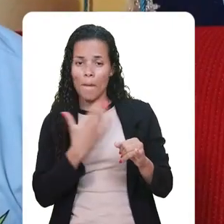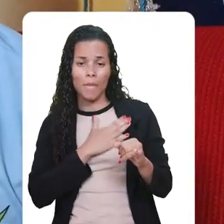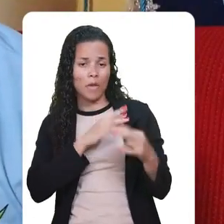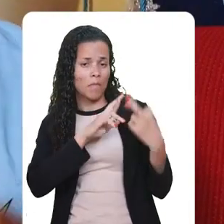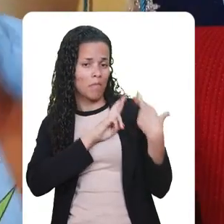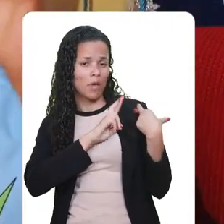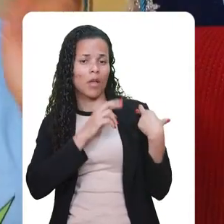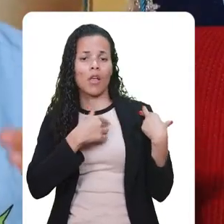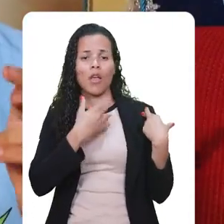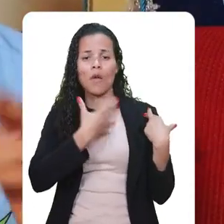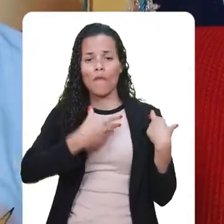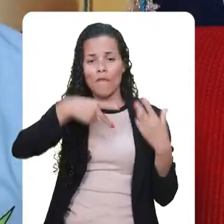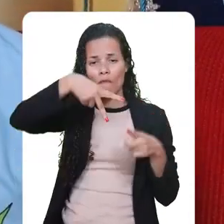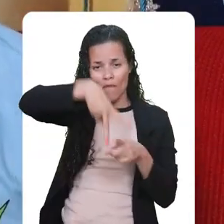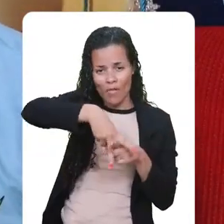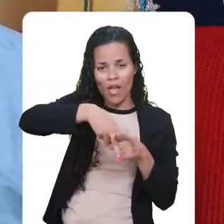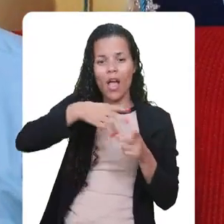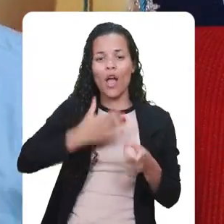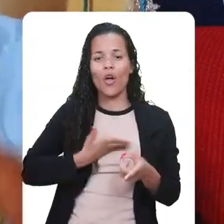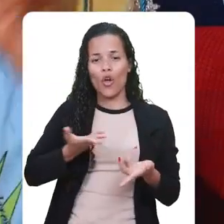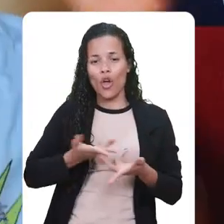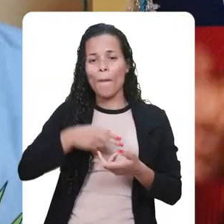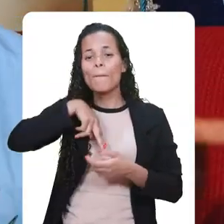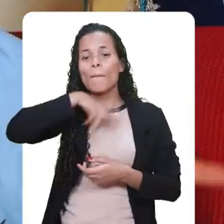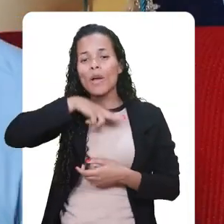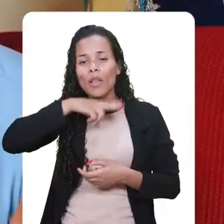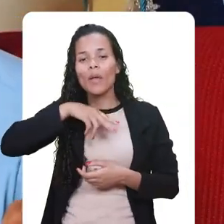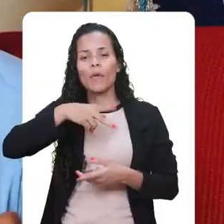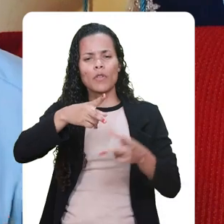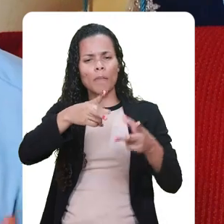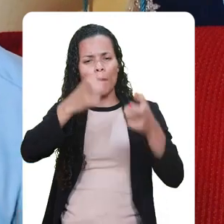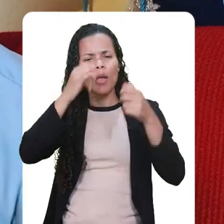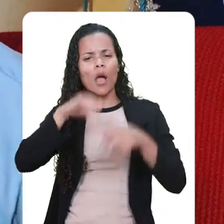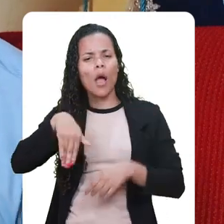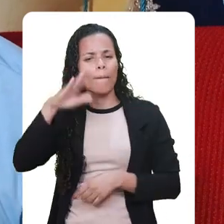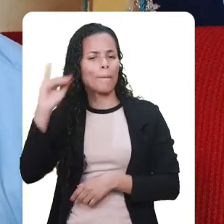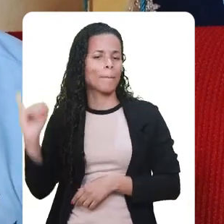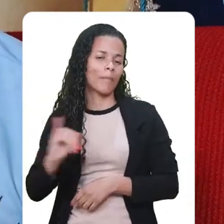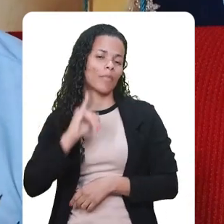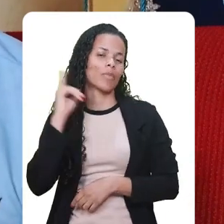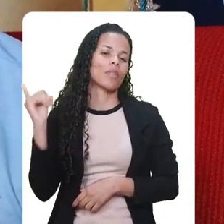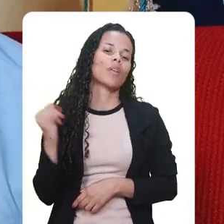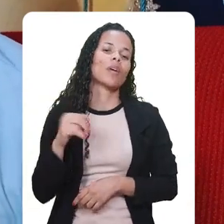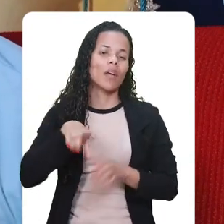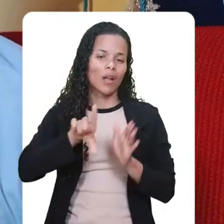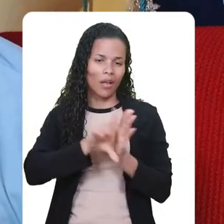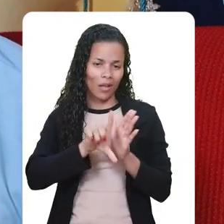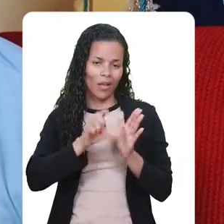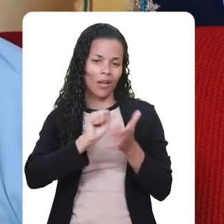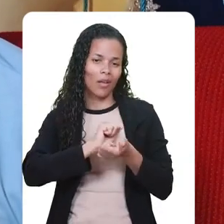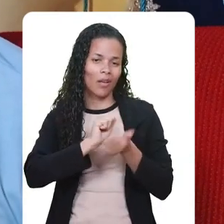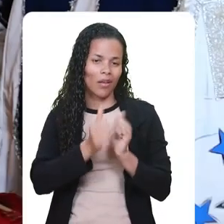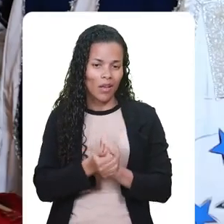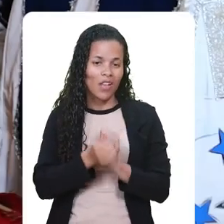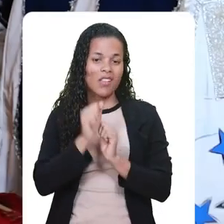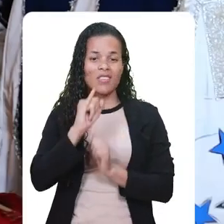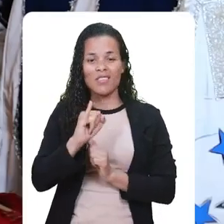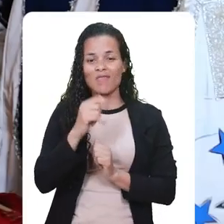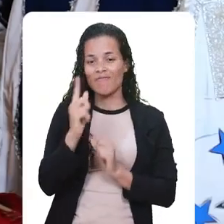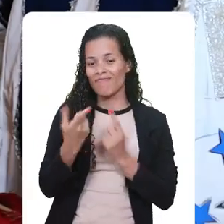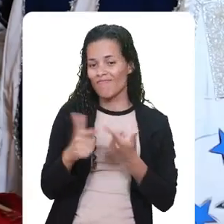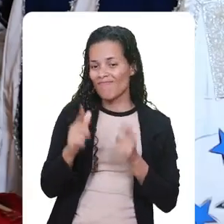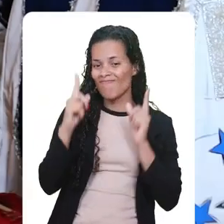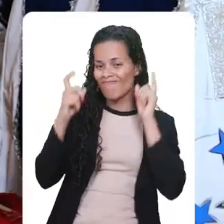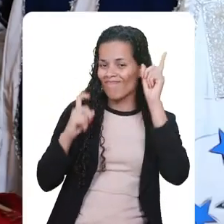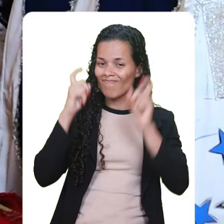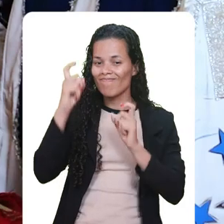meu pai me botou em cima desse boi, eu botei meu filho e estou botando meu neto. Para você ver a importância do legado. Então, se